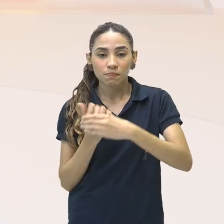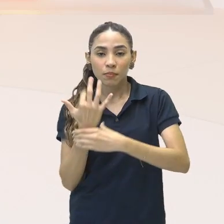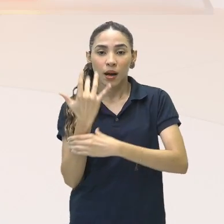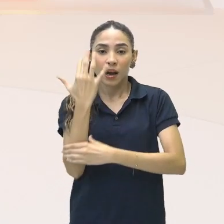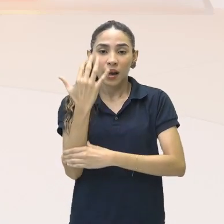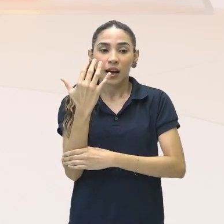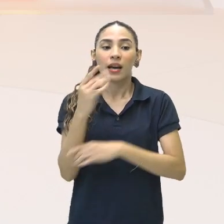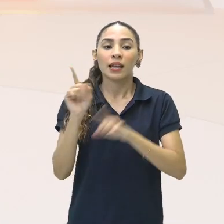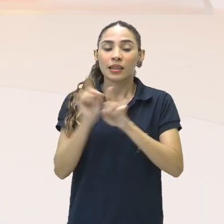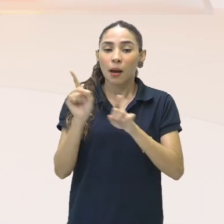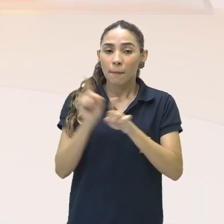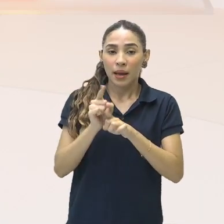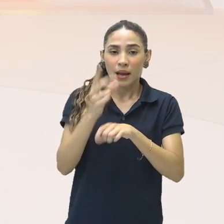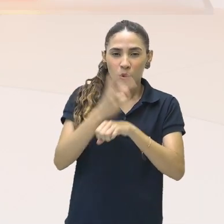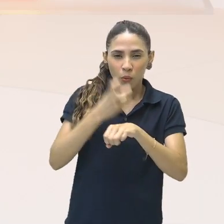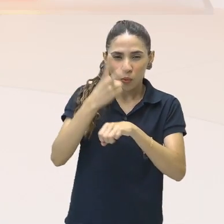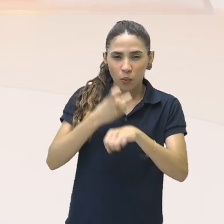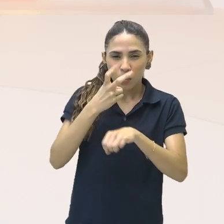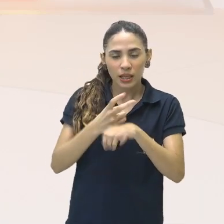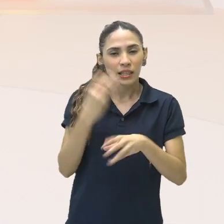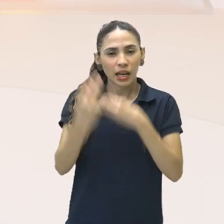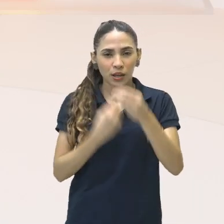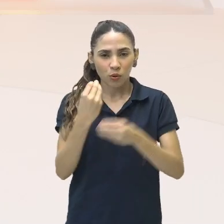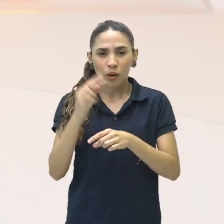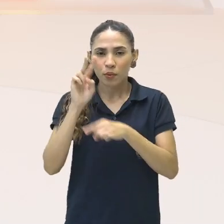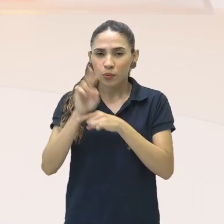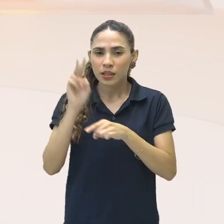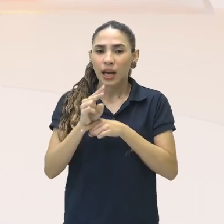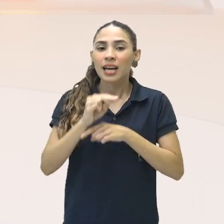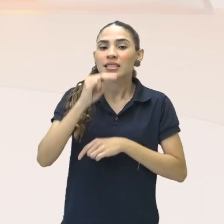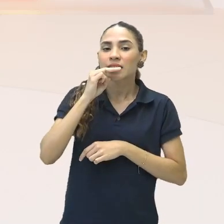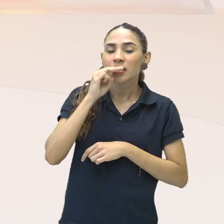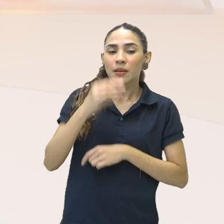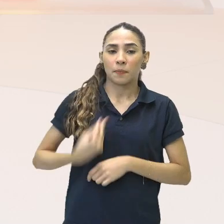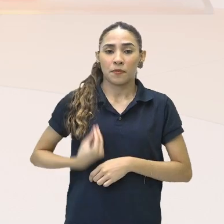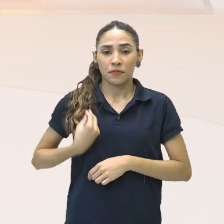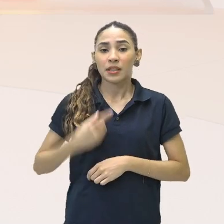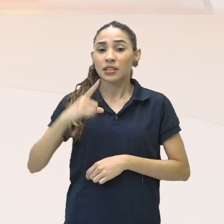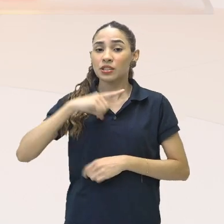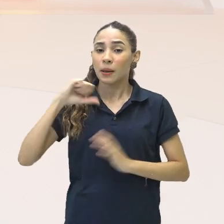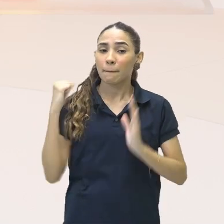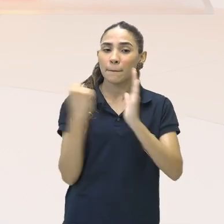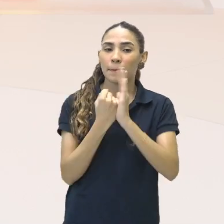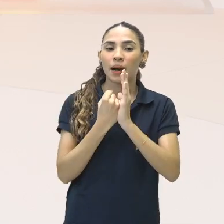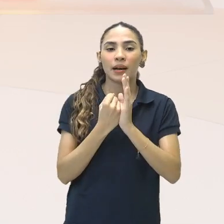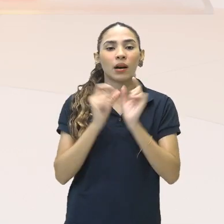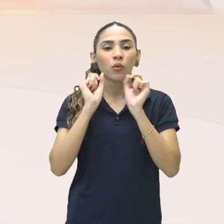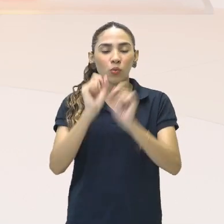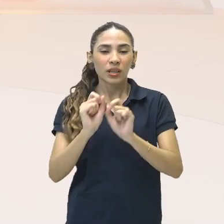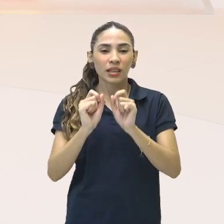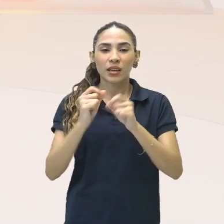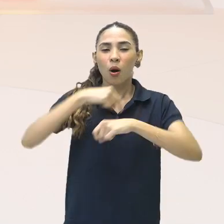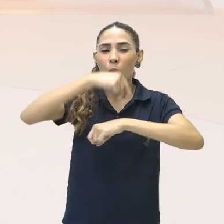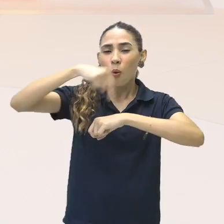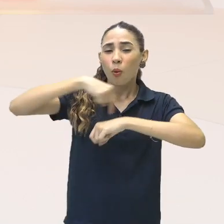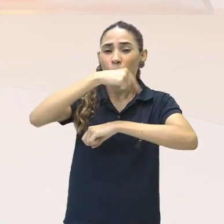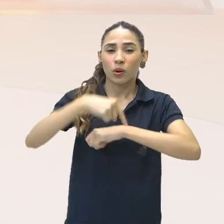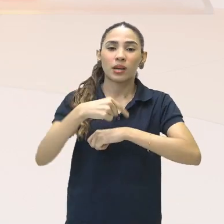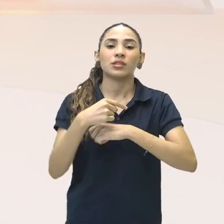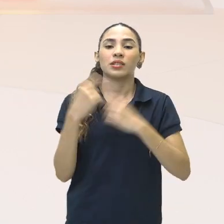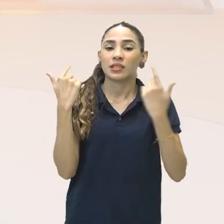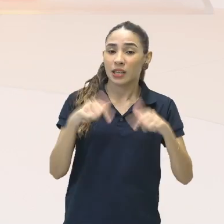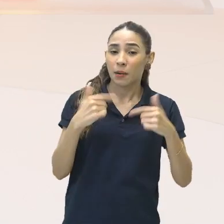e processamento da cana-de-açúcar. Suas vidas eram marcadas por longas jornadas de